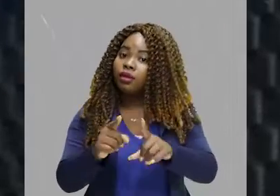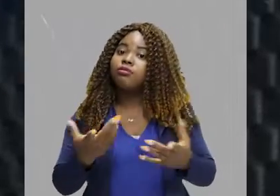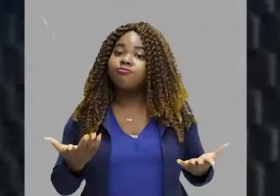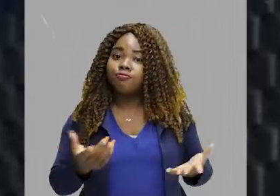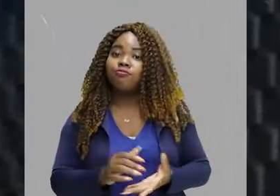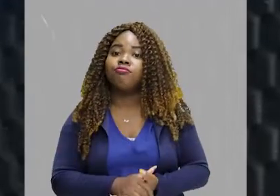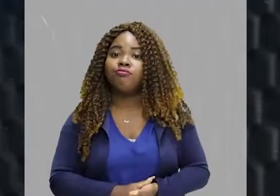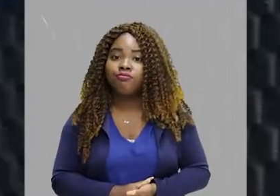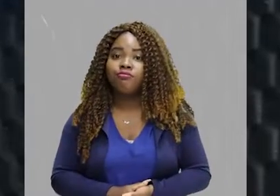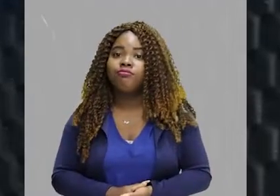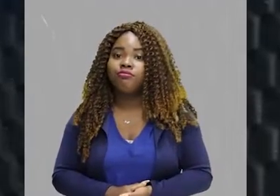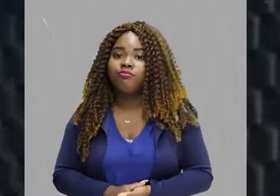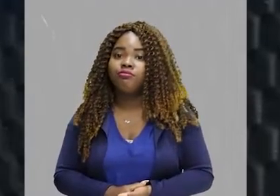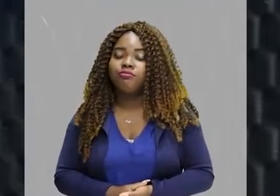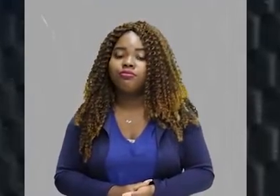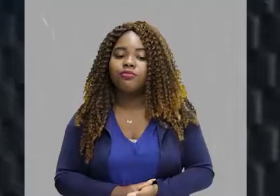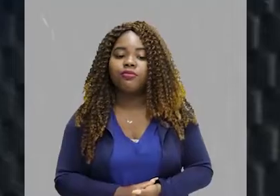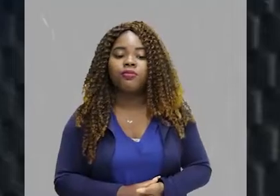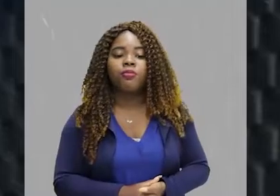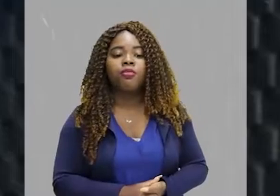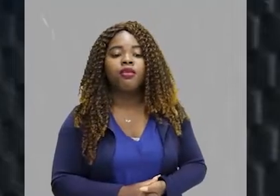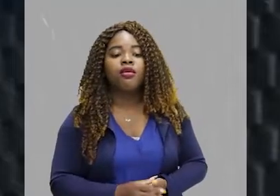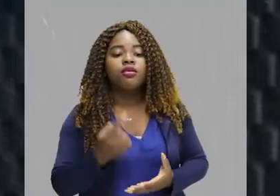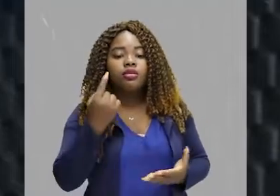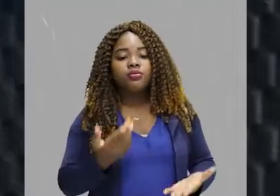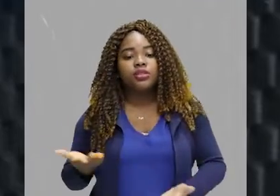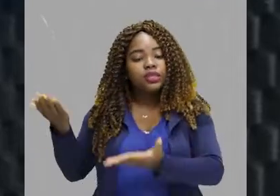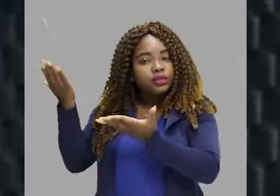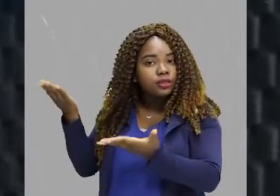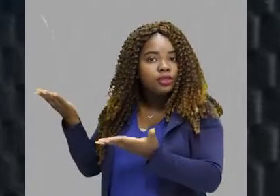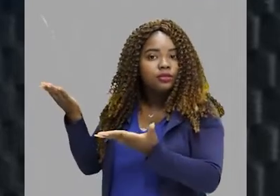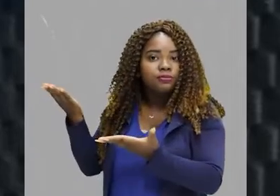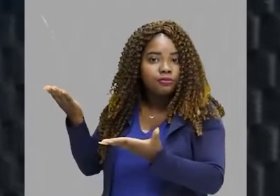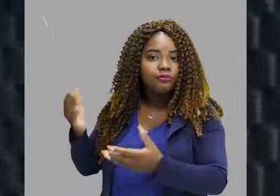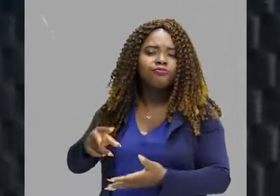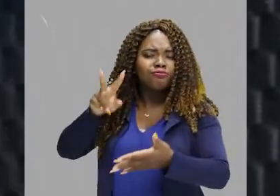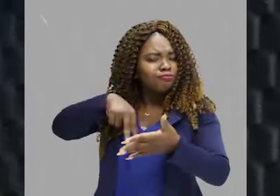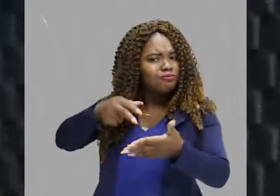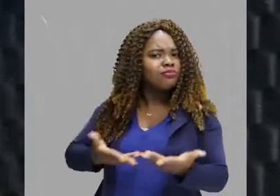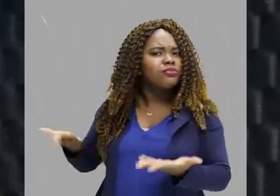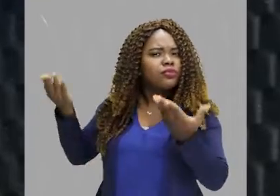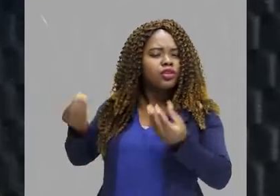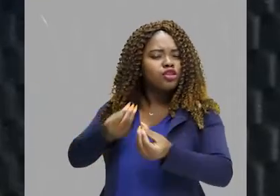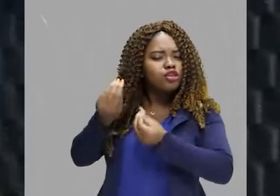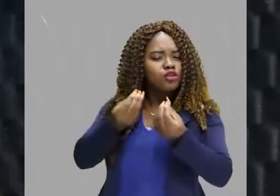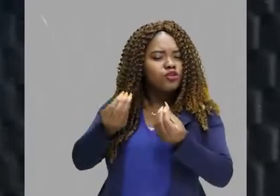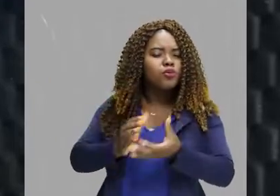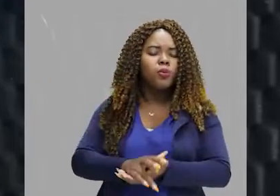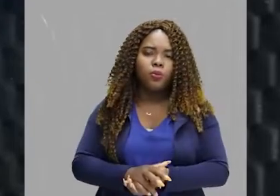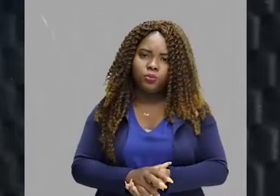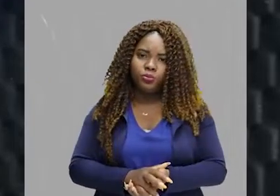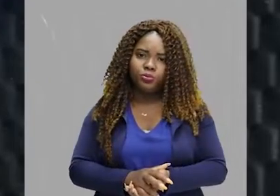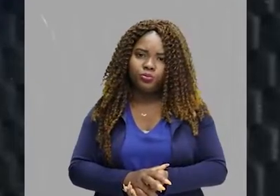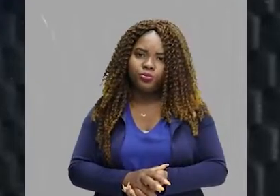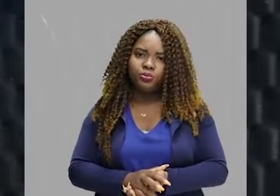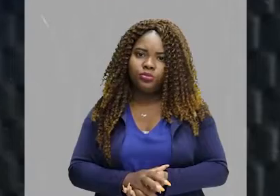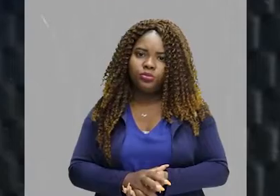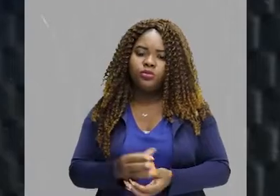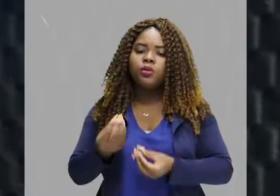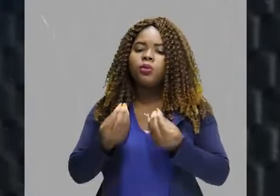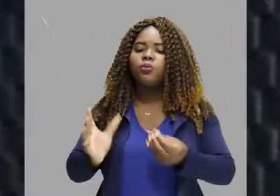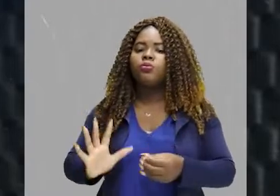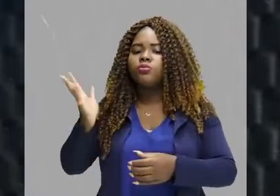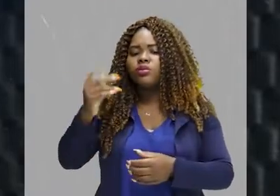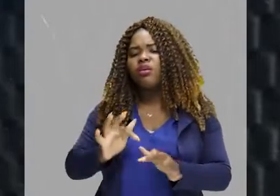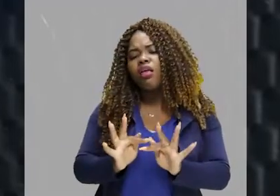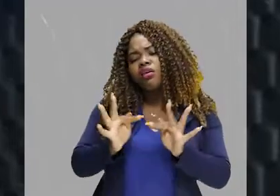parte, beleza? E aqui eu te dei algumas dicas, está no slide, de como você pode fazer sua parte, com atitudes que